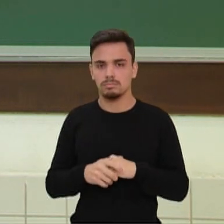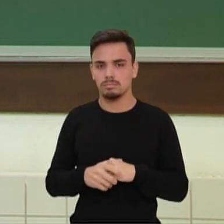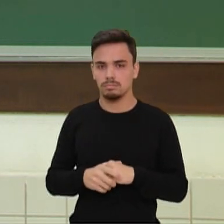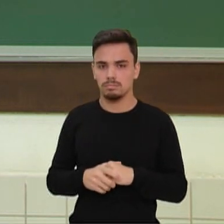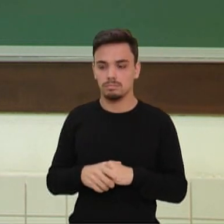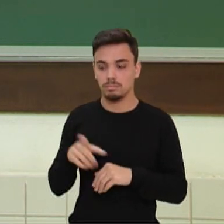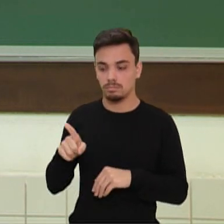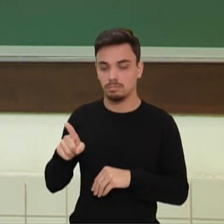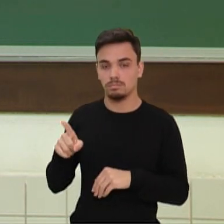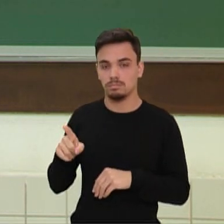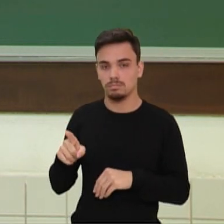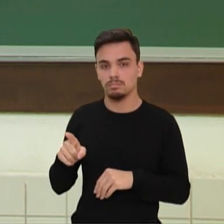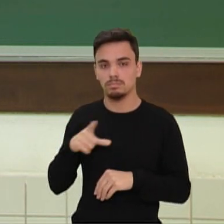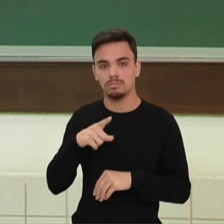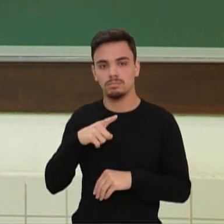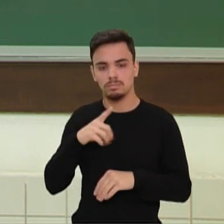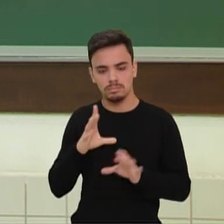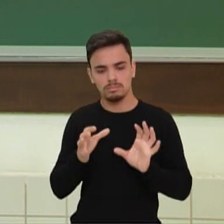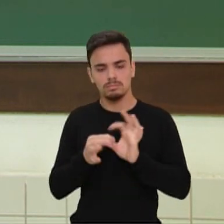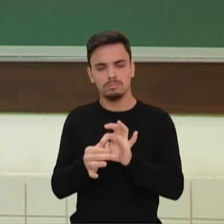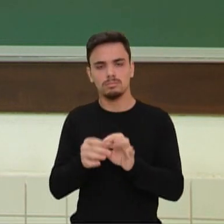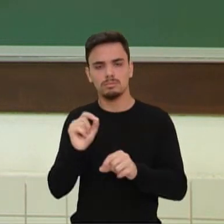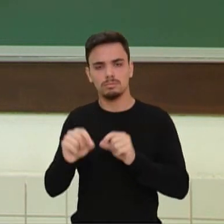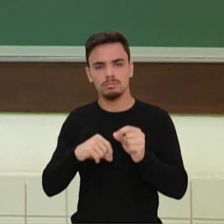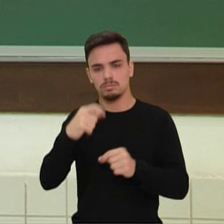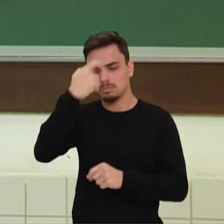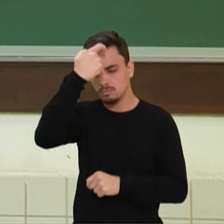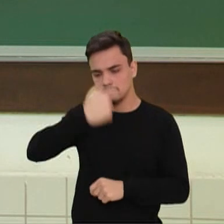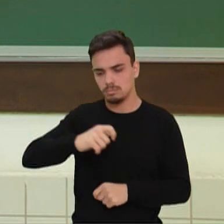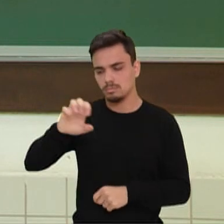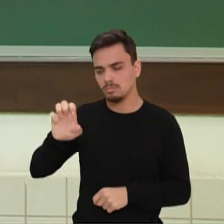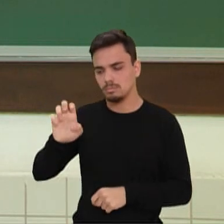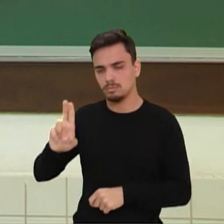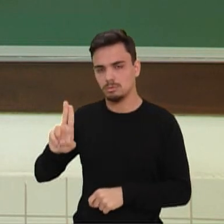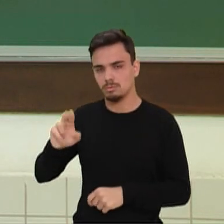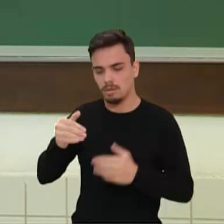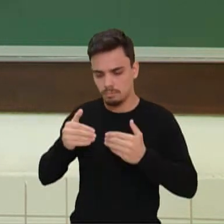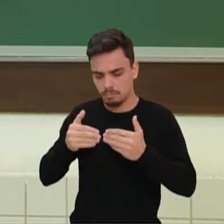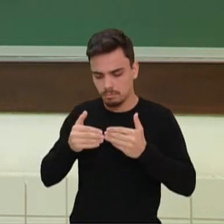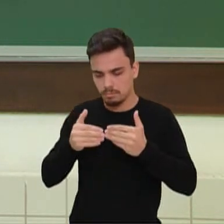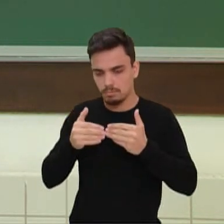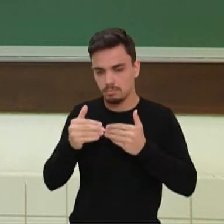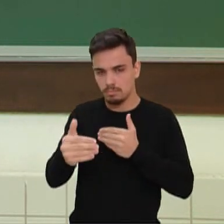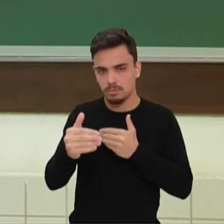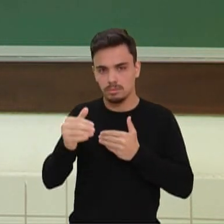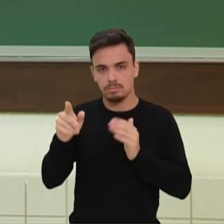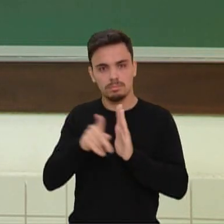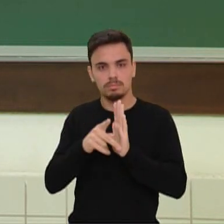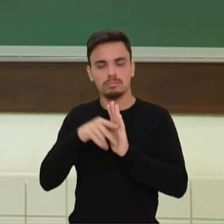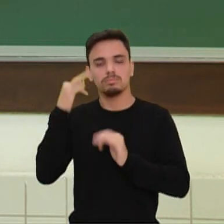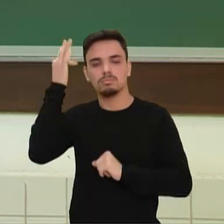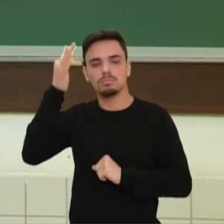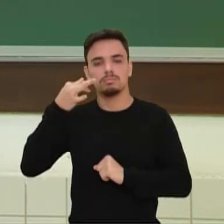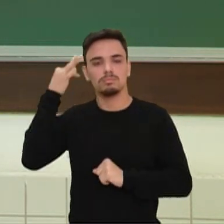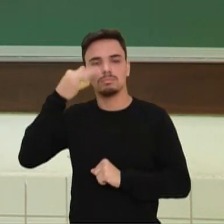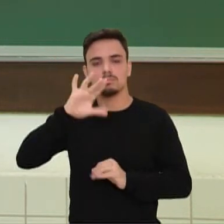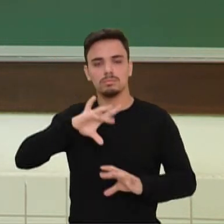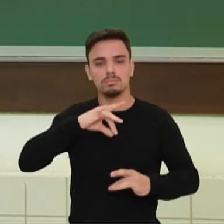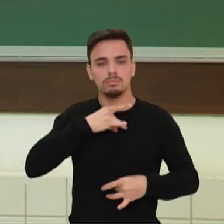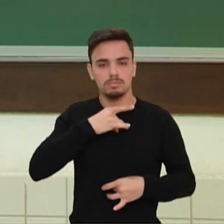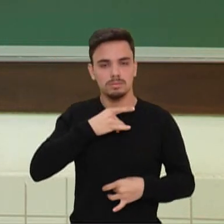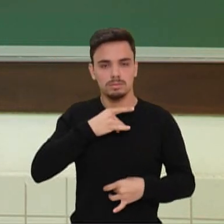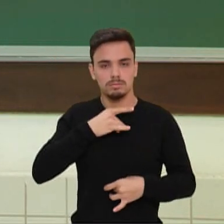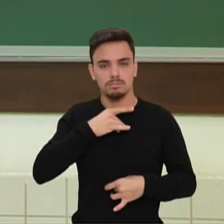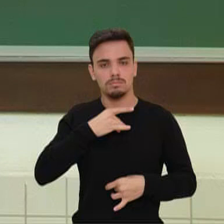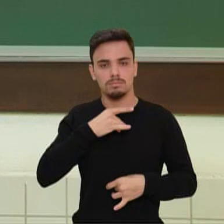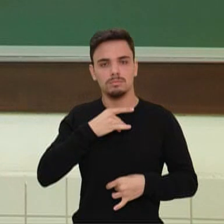havia definido que o eu é o ponto de partida da filosofia. Né? Havia definido que a alma é uma coisa,